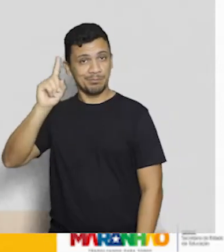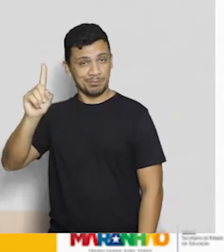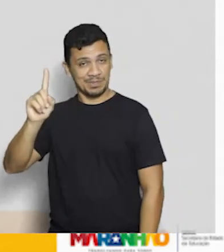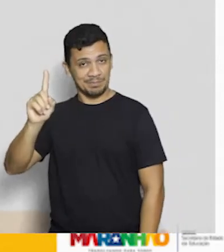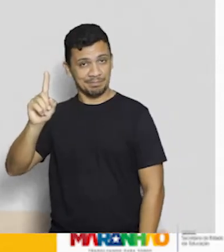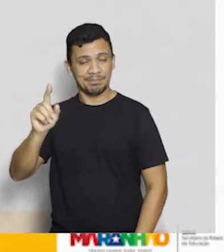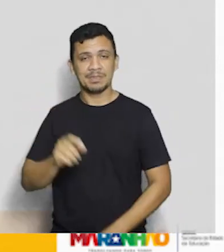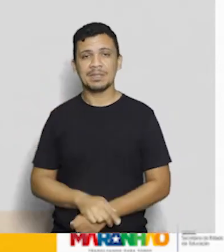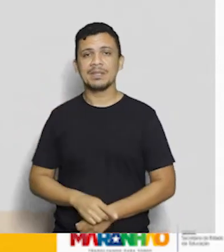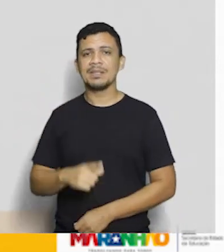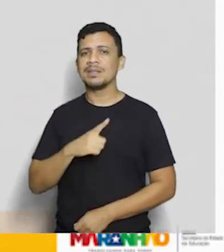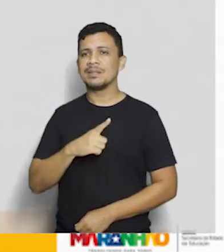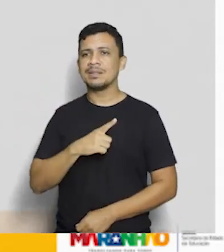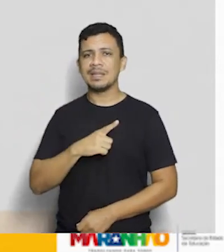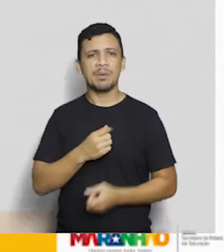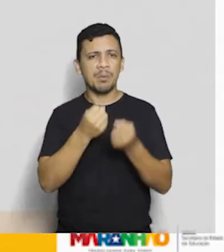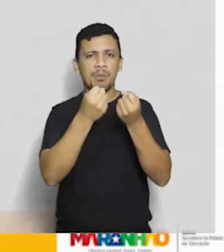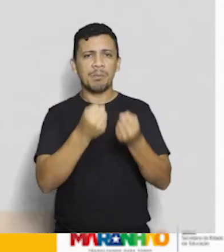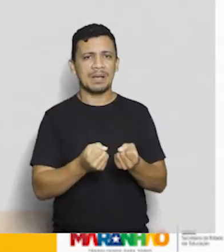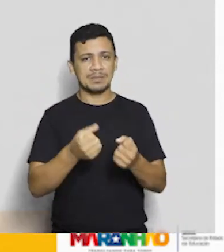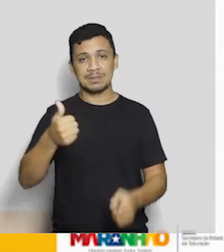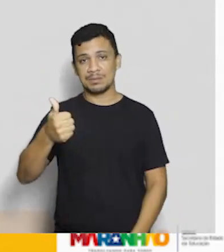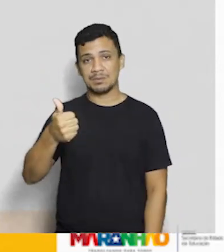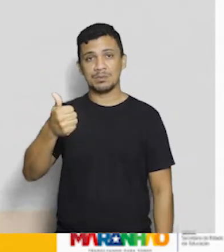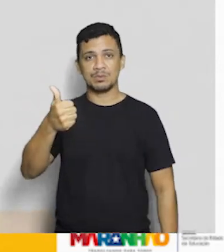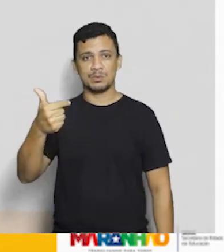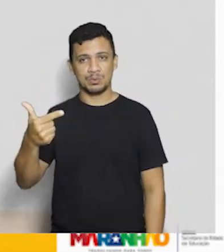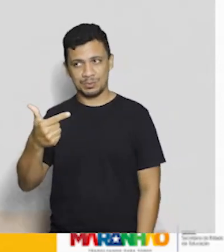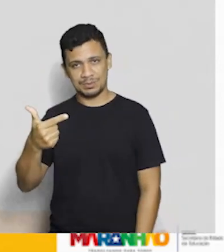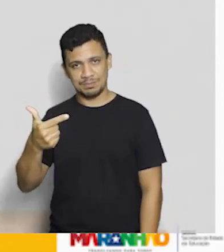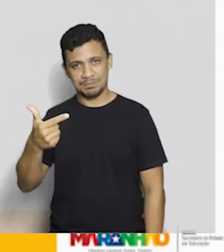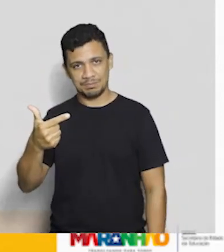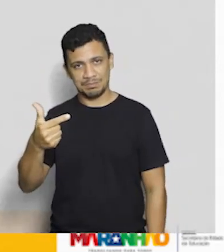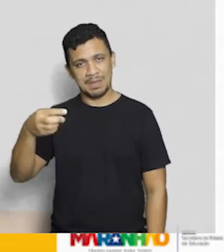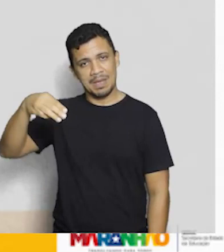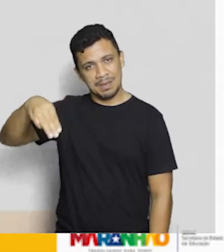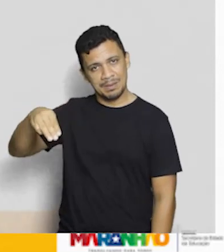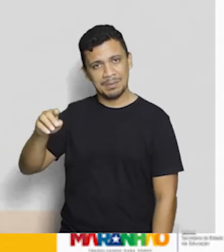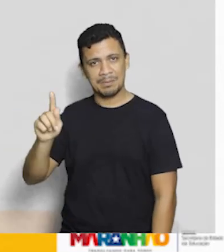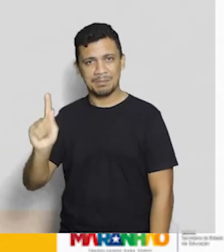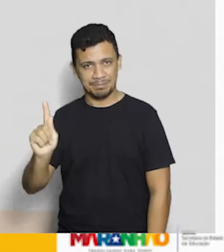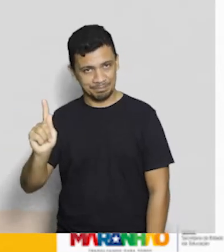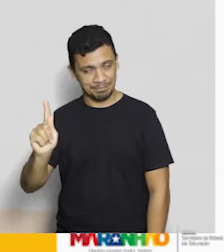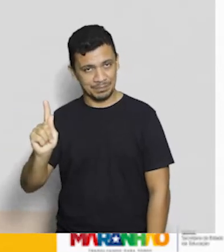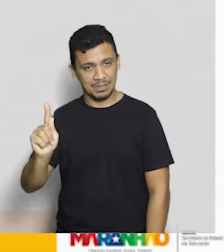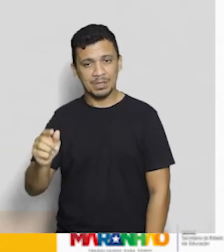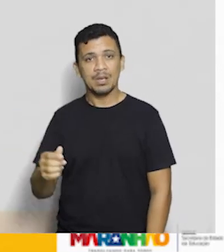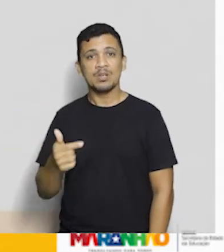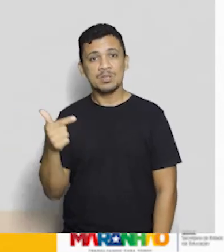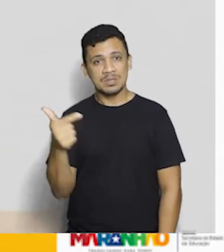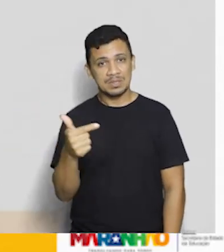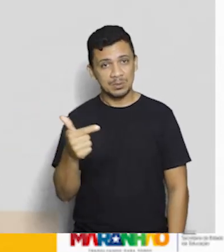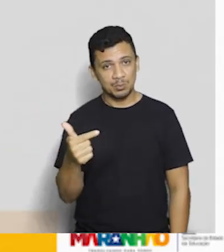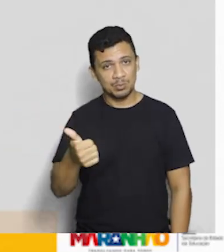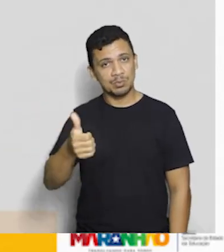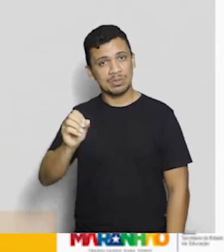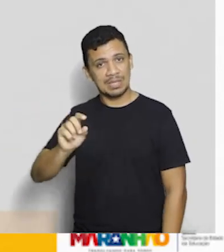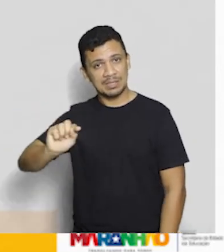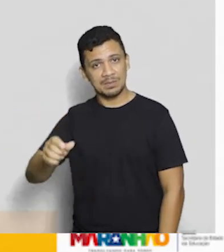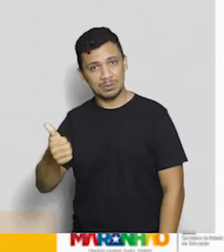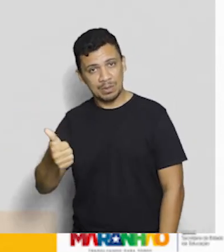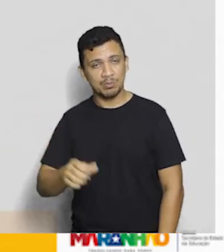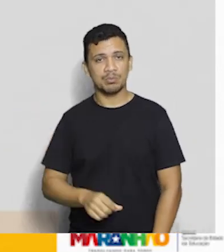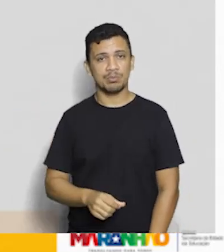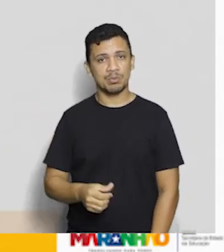nós vamos ter uma massa residual de 12 microgramas. Aí no segundo dia, 10,1,